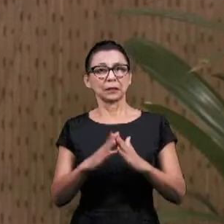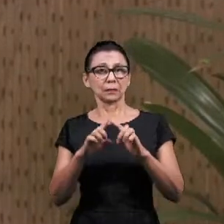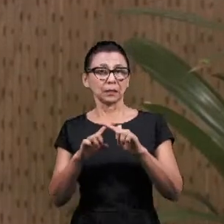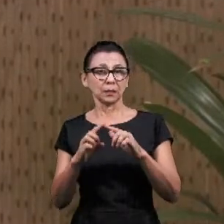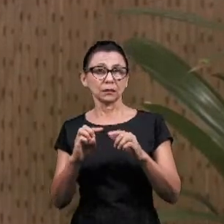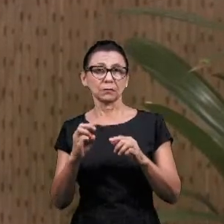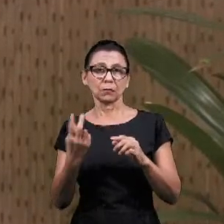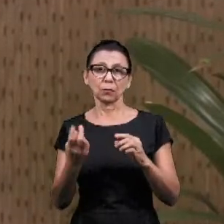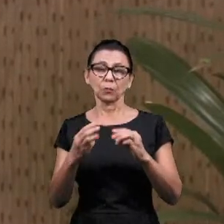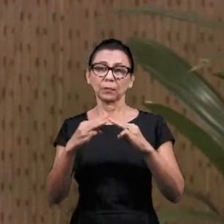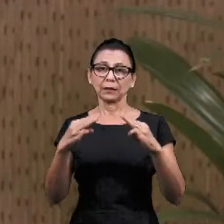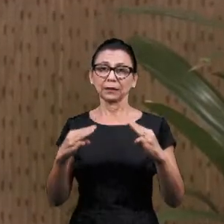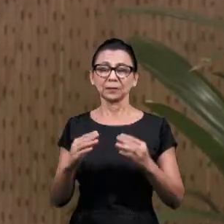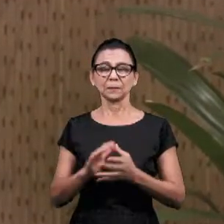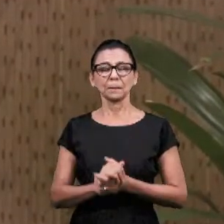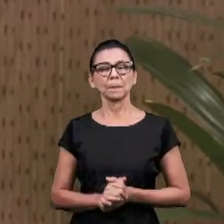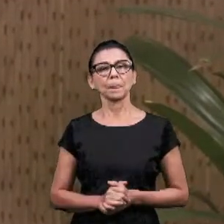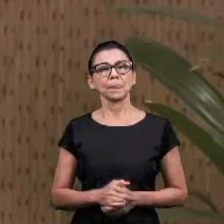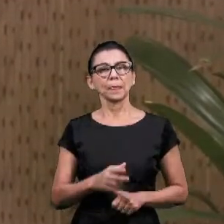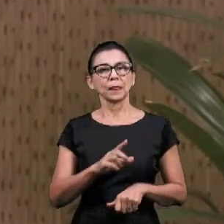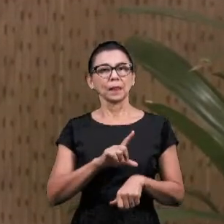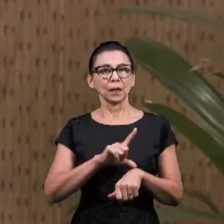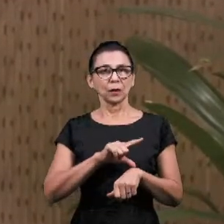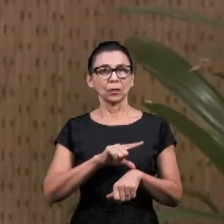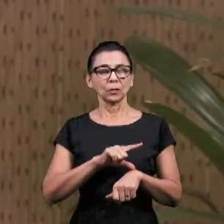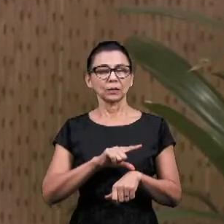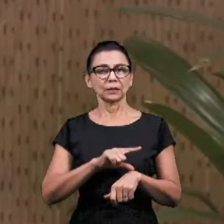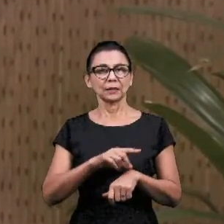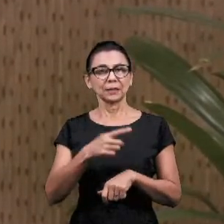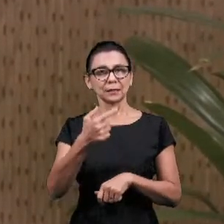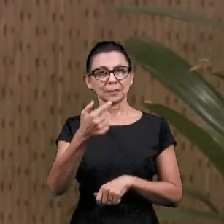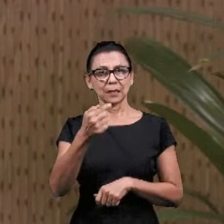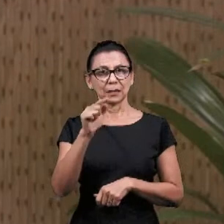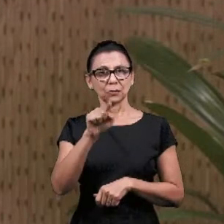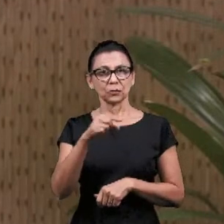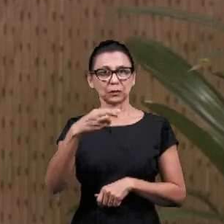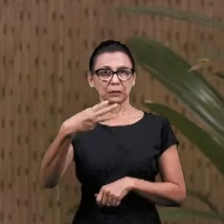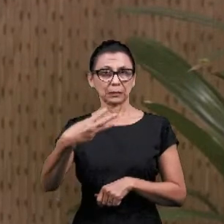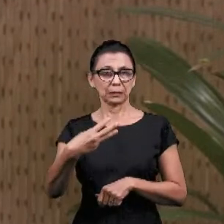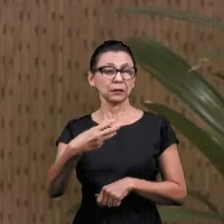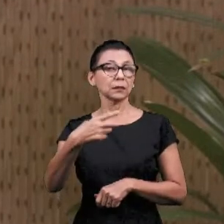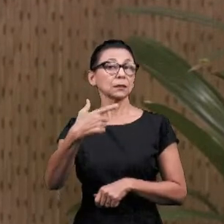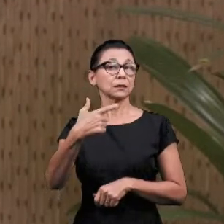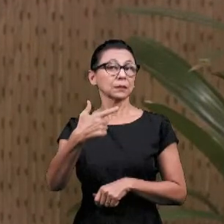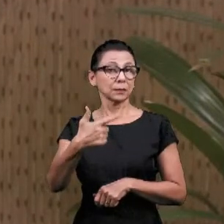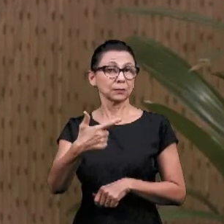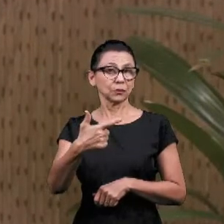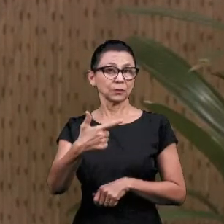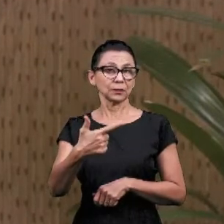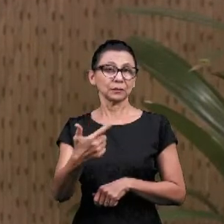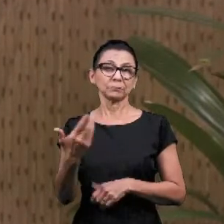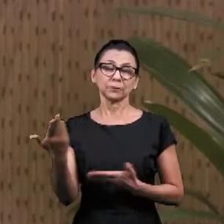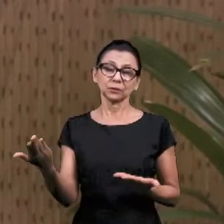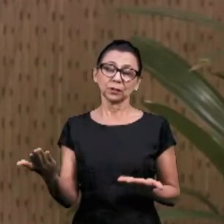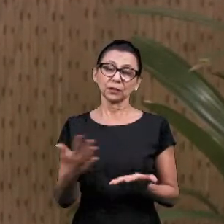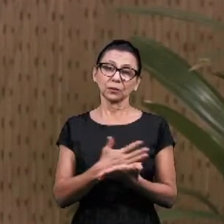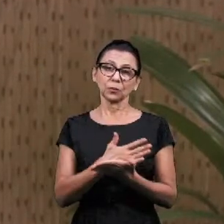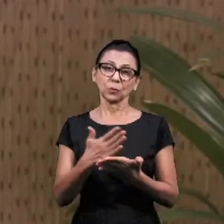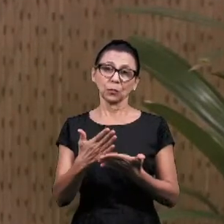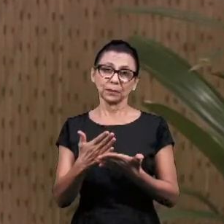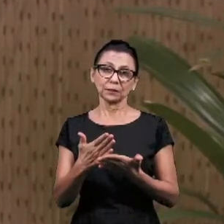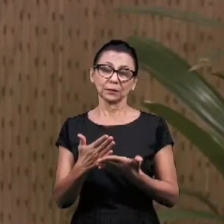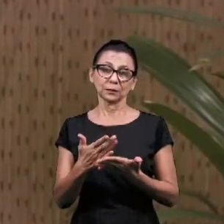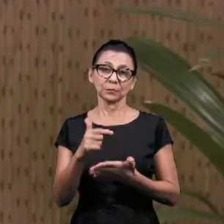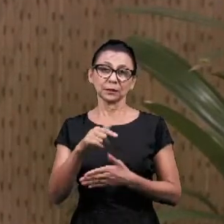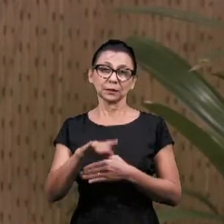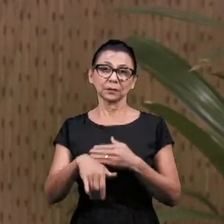disse, falando ao vivo, são 19 horas e 32 minutos, no horário de Brasília, e já estamos aqui no ar, no nosso canal, no